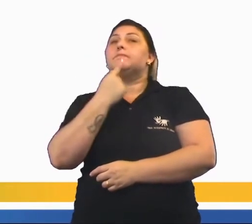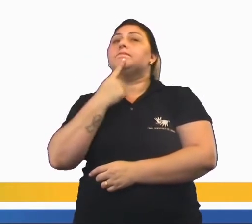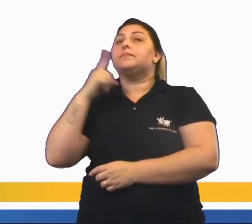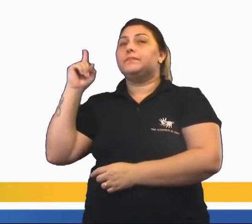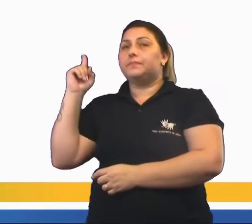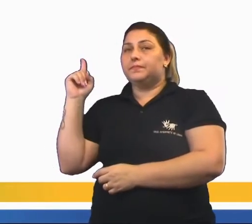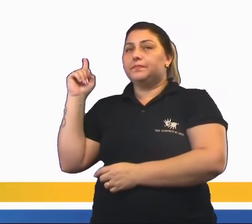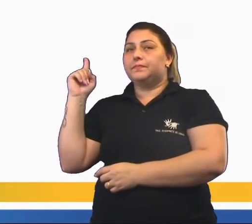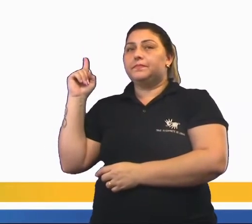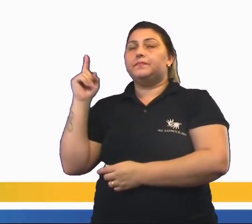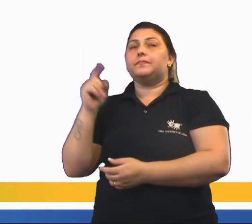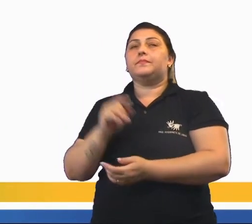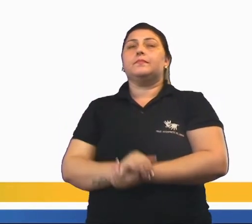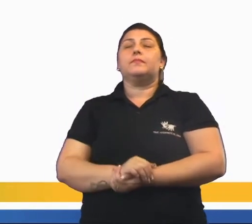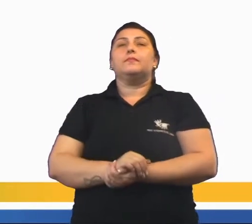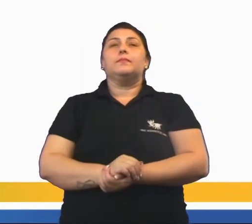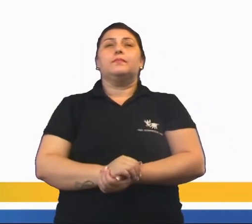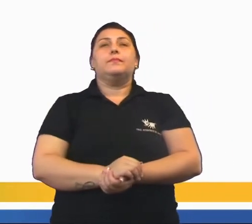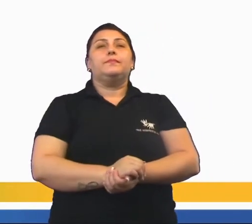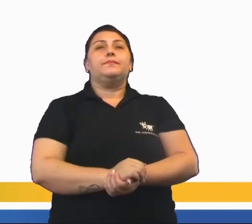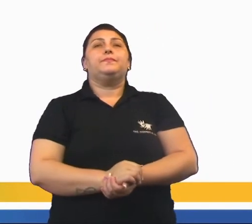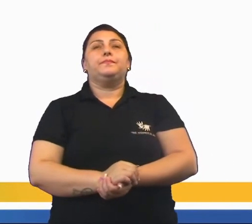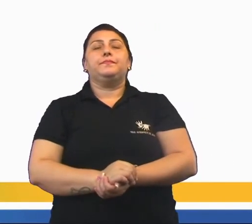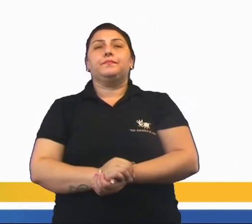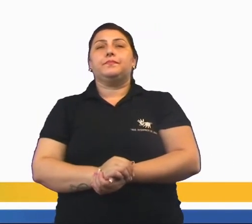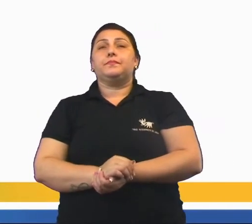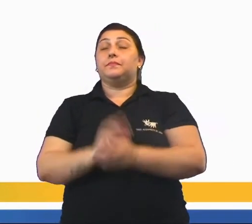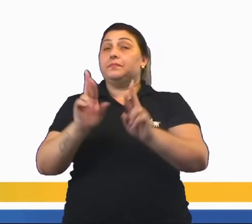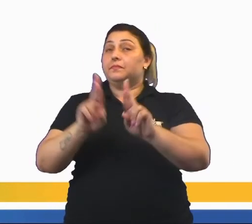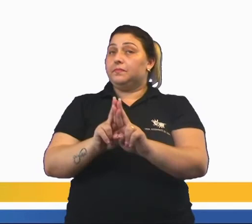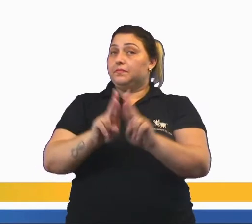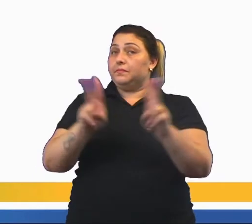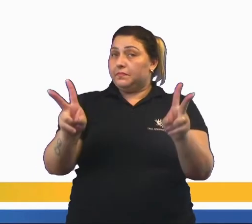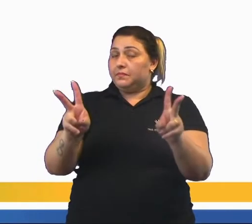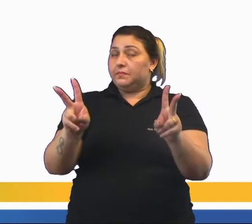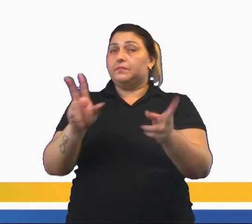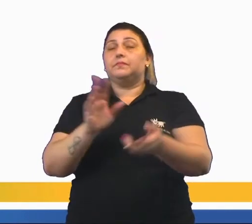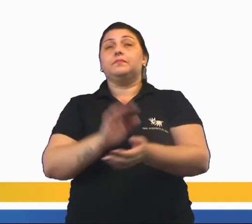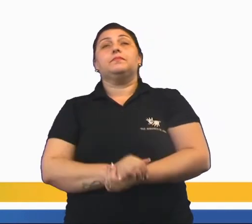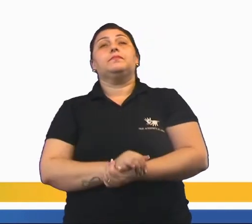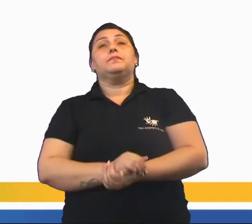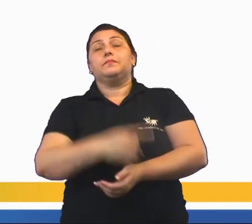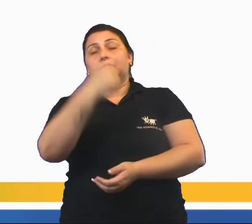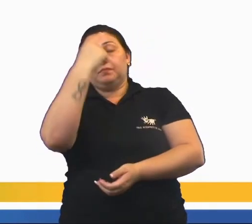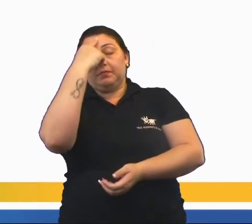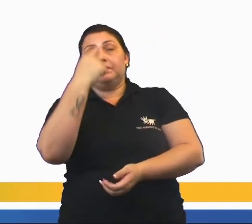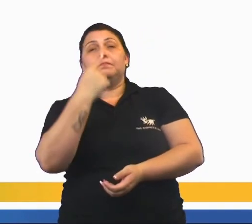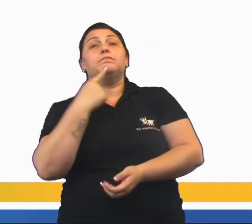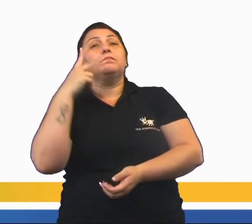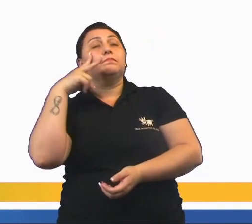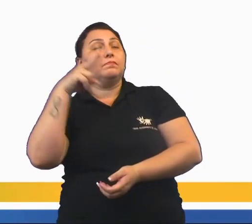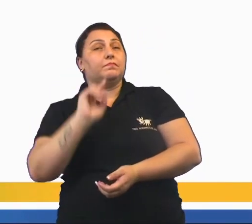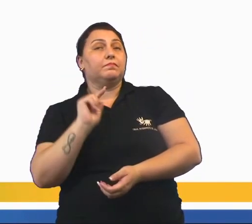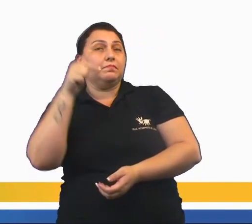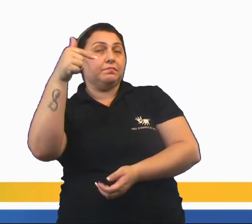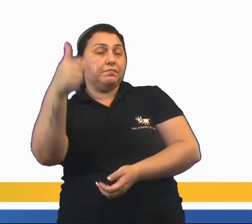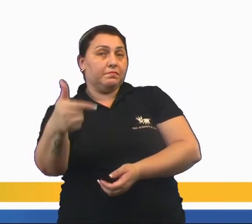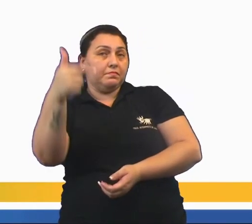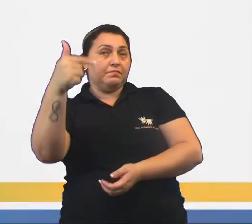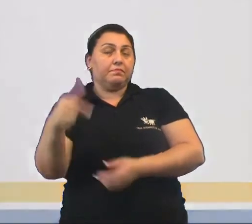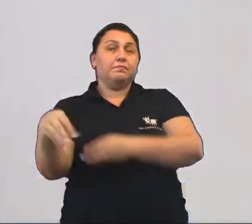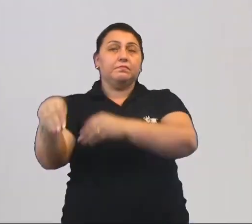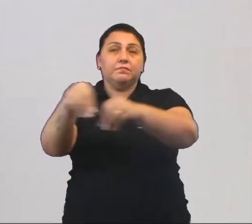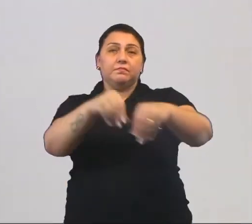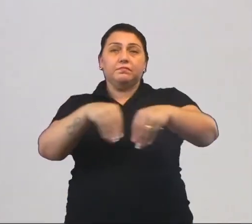só. Olha que interessante, totalmente diferente, não é, turminha, das imagens que nós vimos dos outros tipos